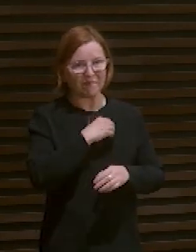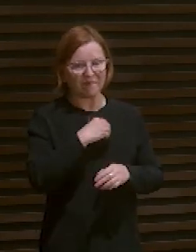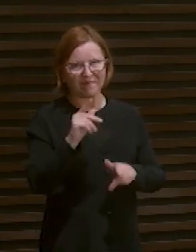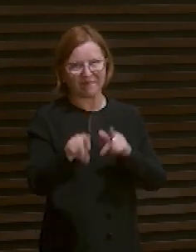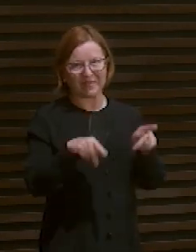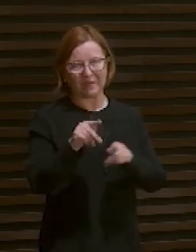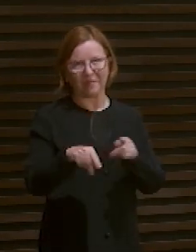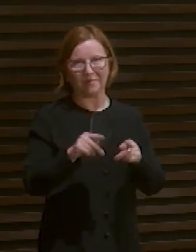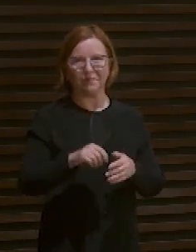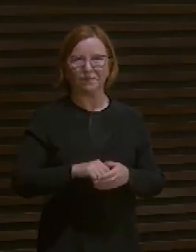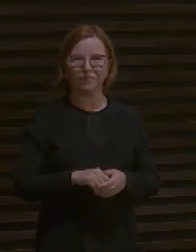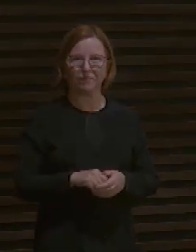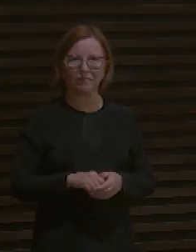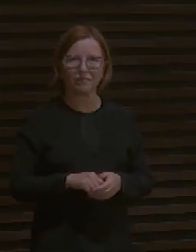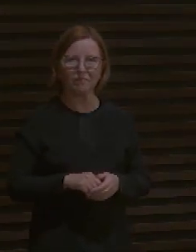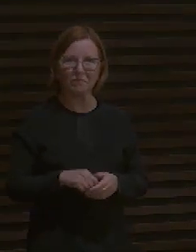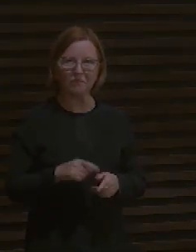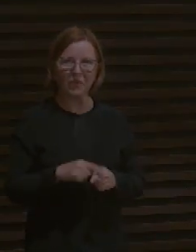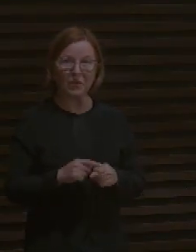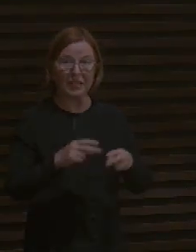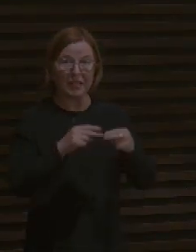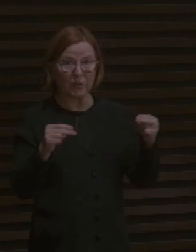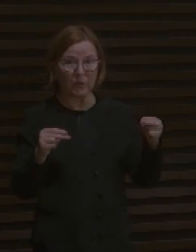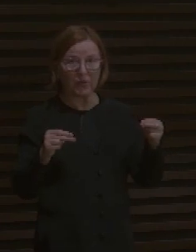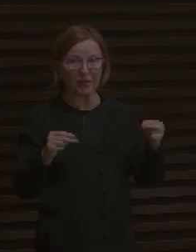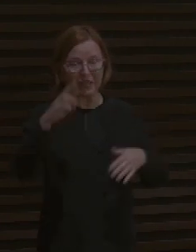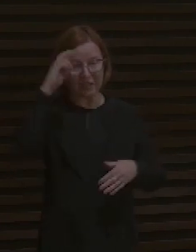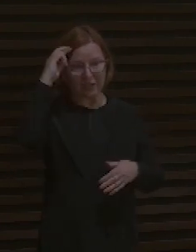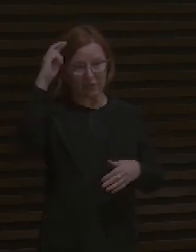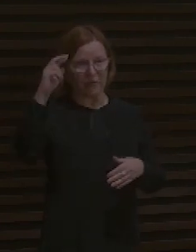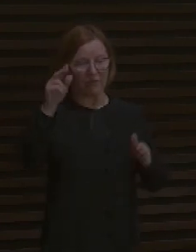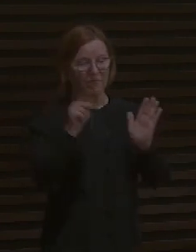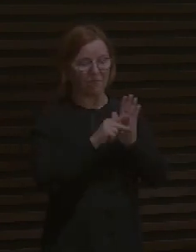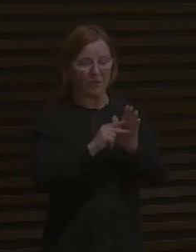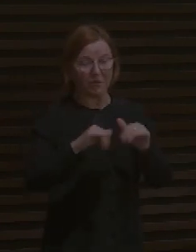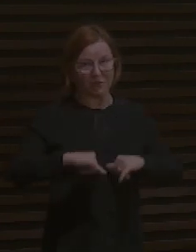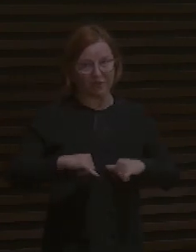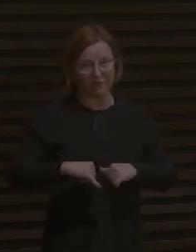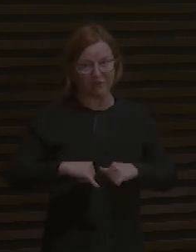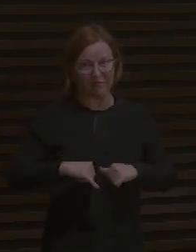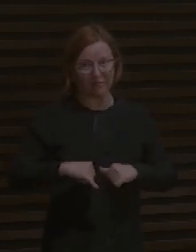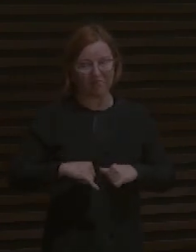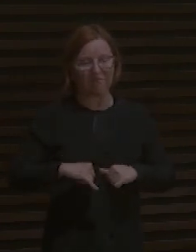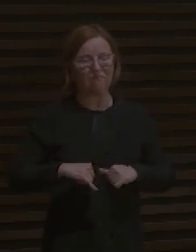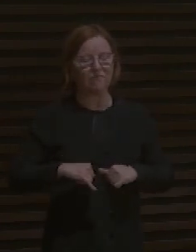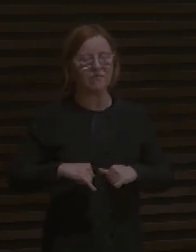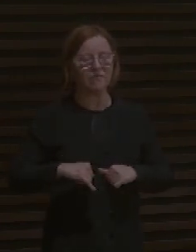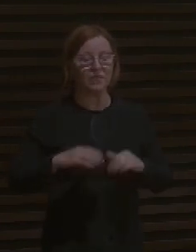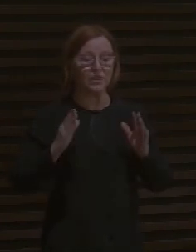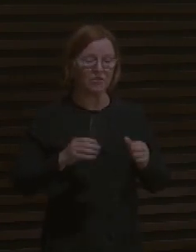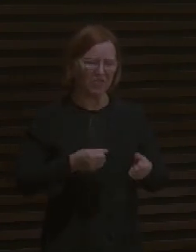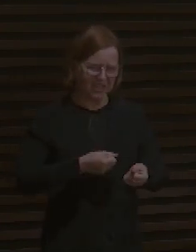povo. Pois naquilo que ele mesmo sofreu, tendo sido tentado, é